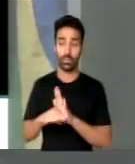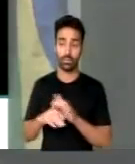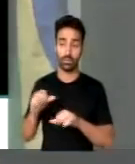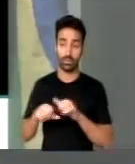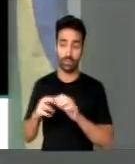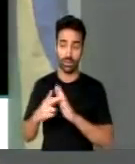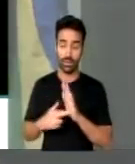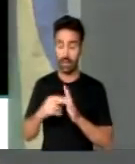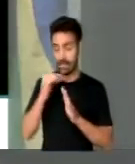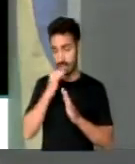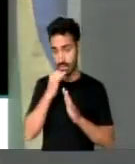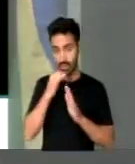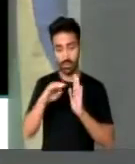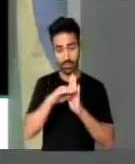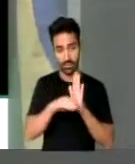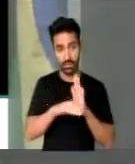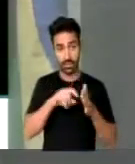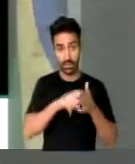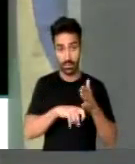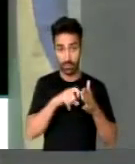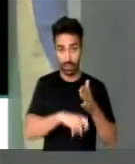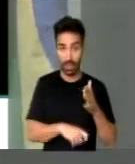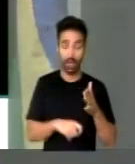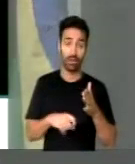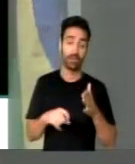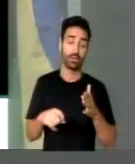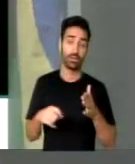reforma tributária, nós vamos ter aí